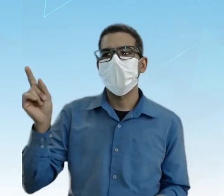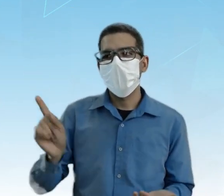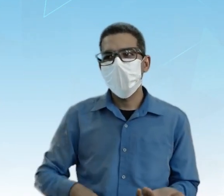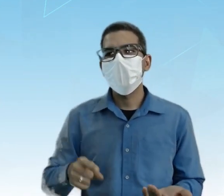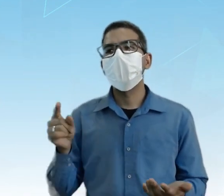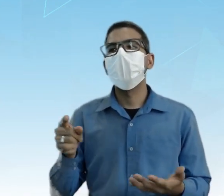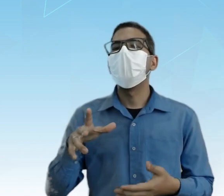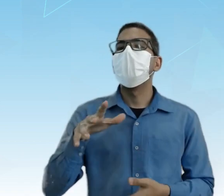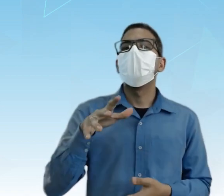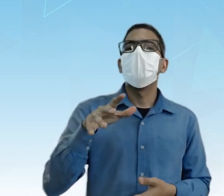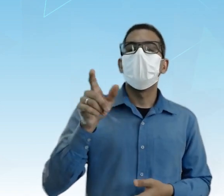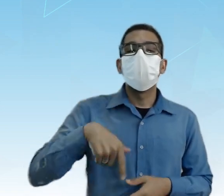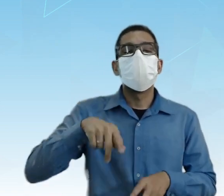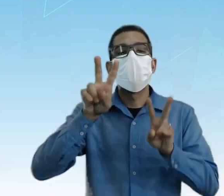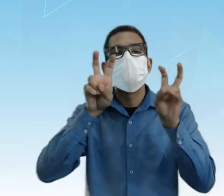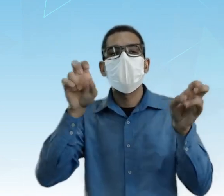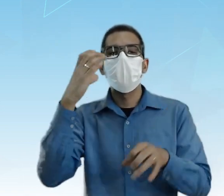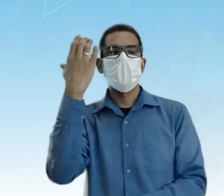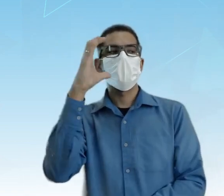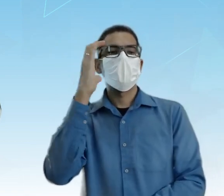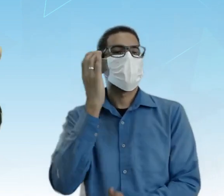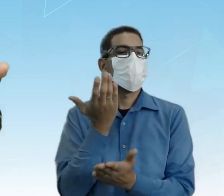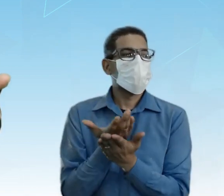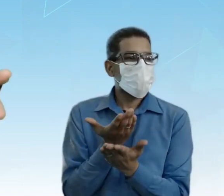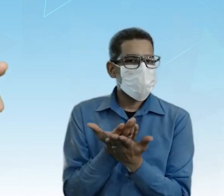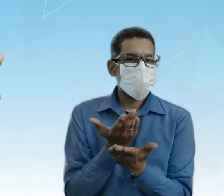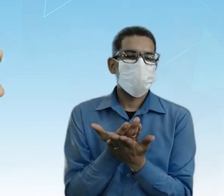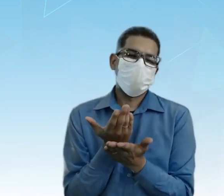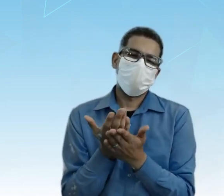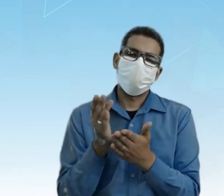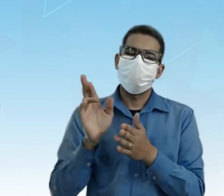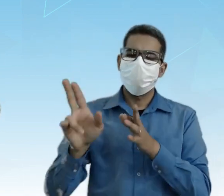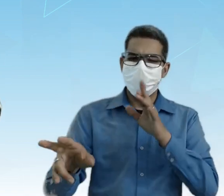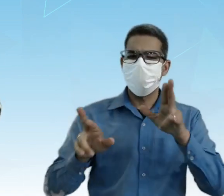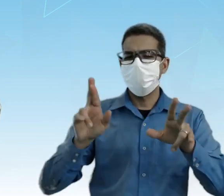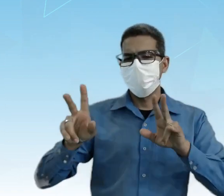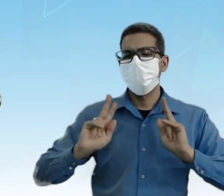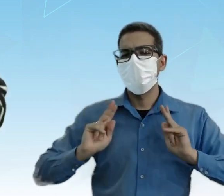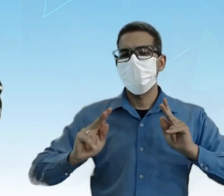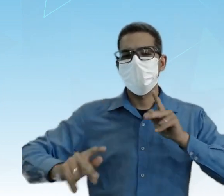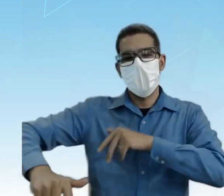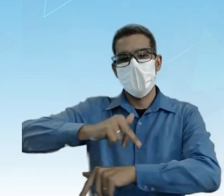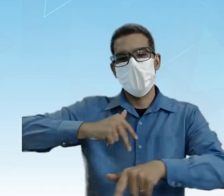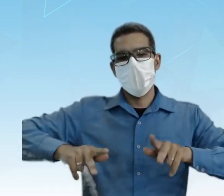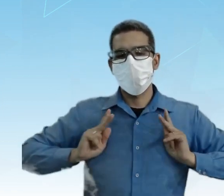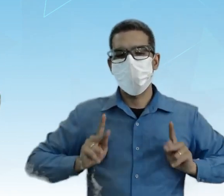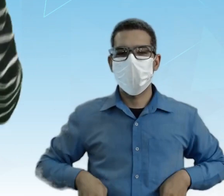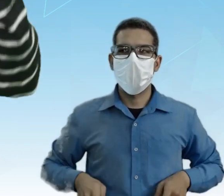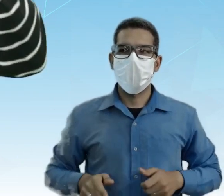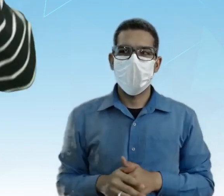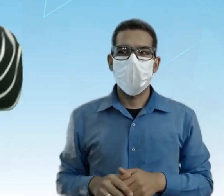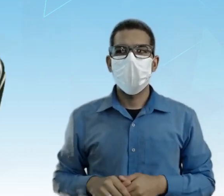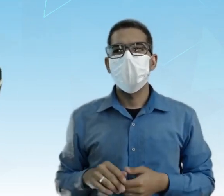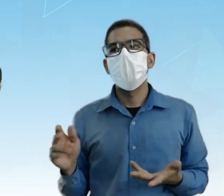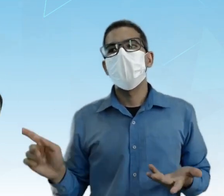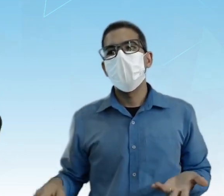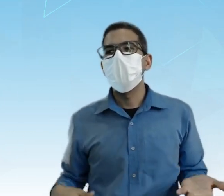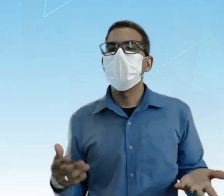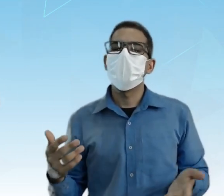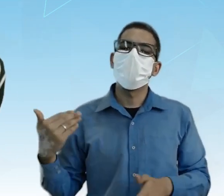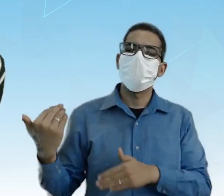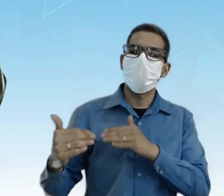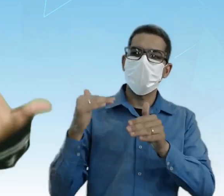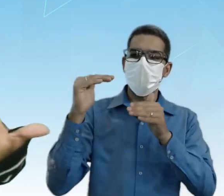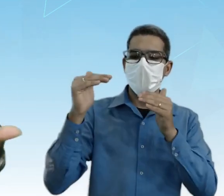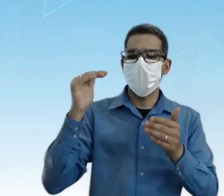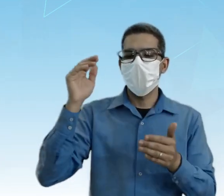um campo da ciência que estuda os diferentes aspectos da população. É uma área, gente, que vai ter o conhecimento que vai